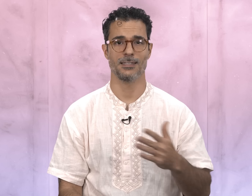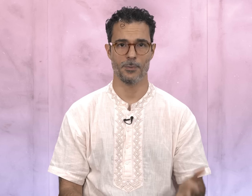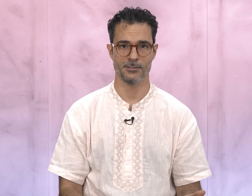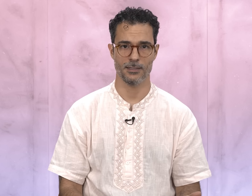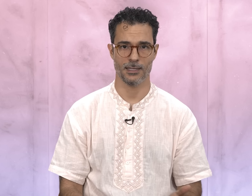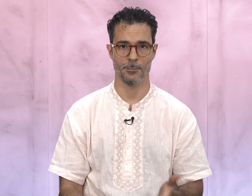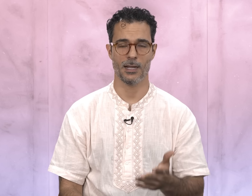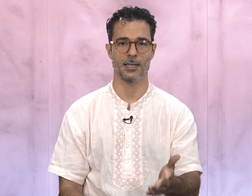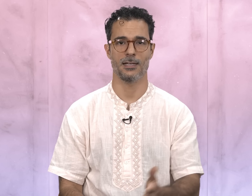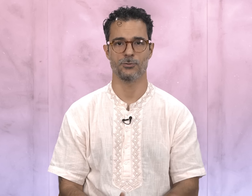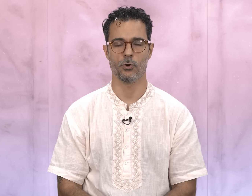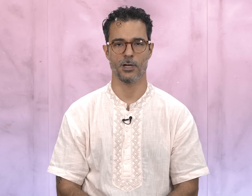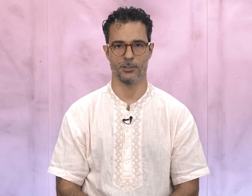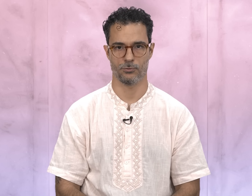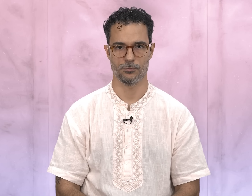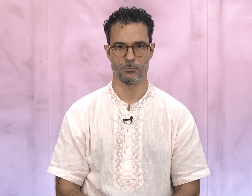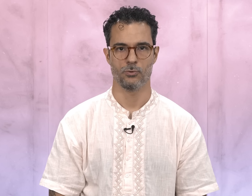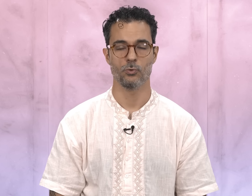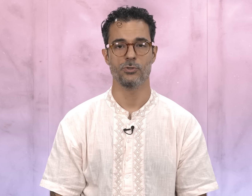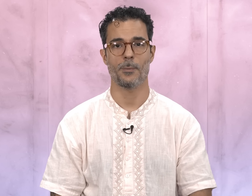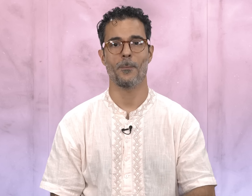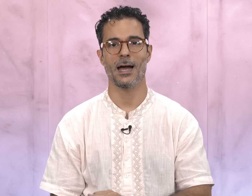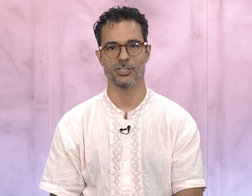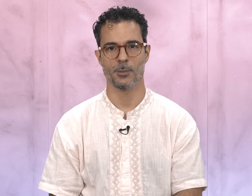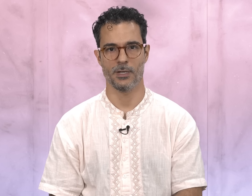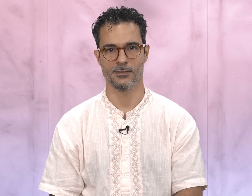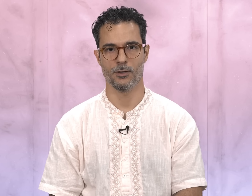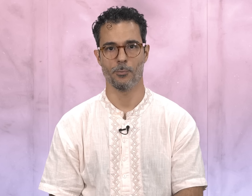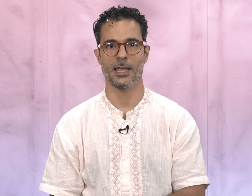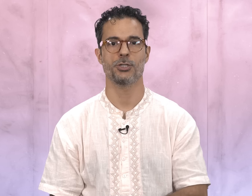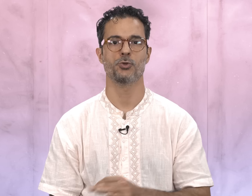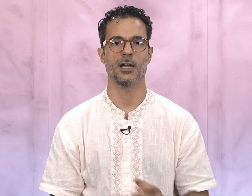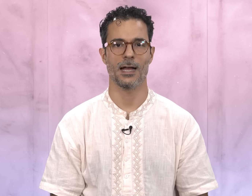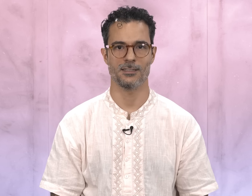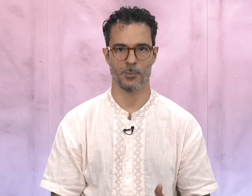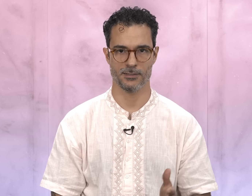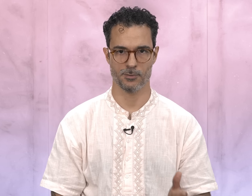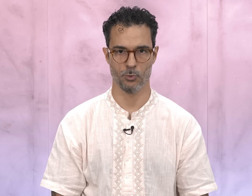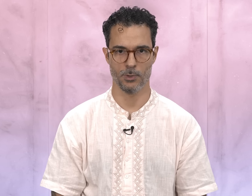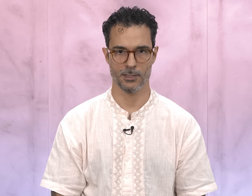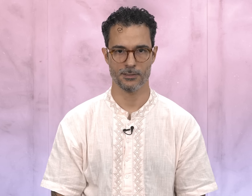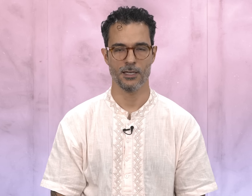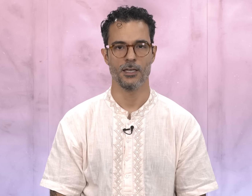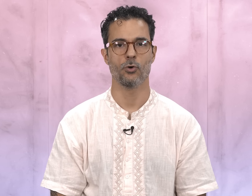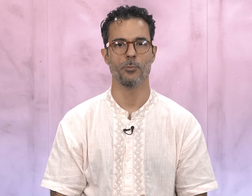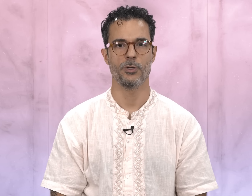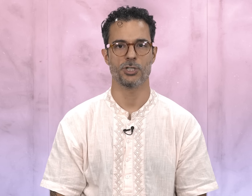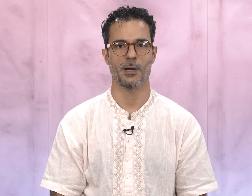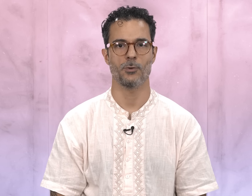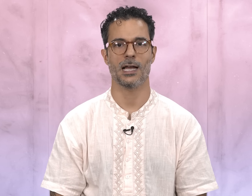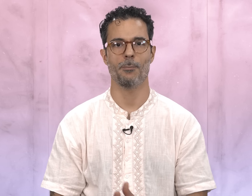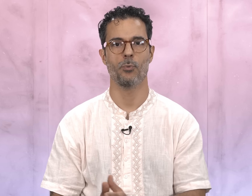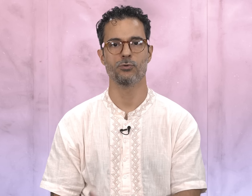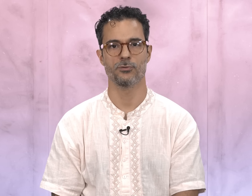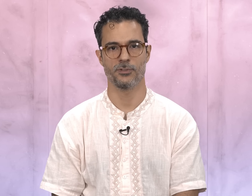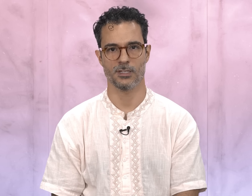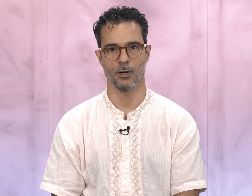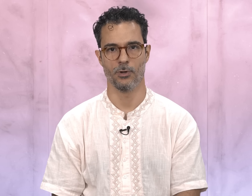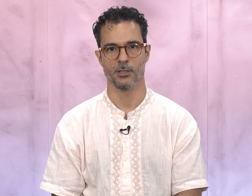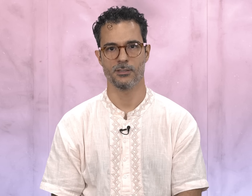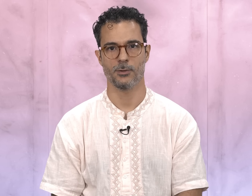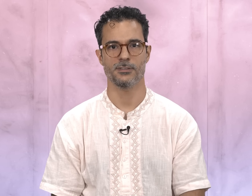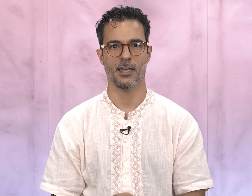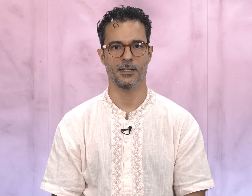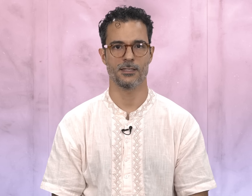a ser apresentada para análise do Congresso. Tudo isso é parte da pressão para enxugar despesas públicas e cumprir o chamado arcabouço